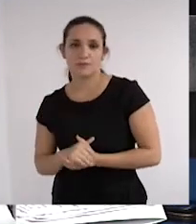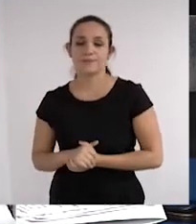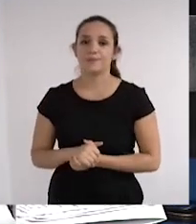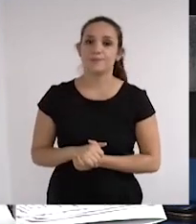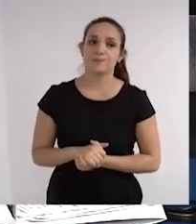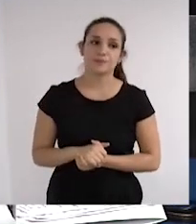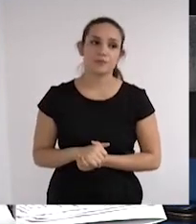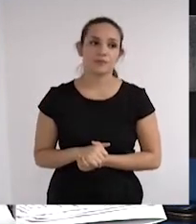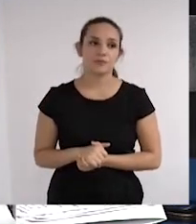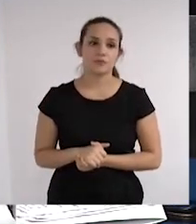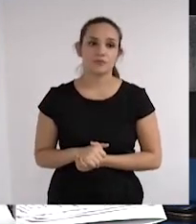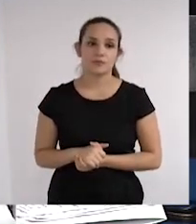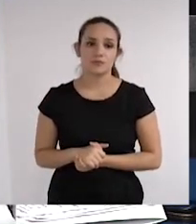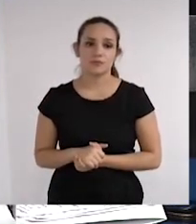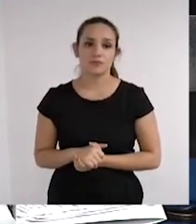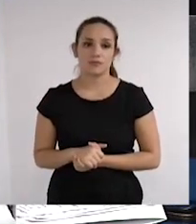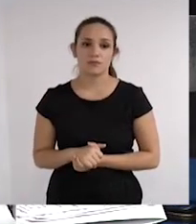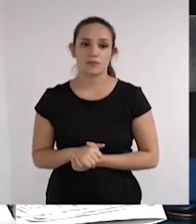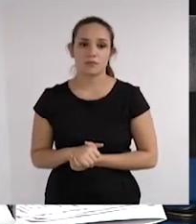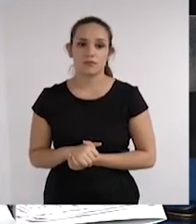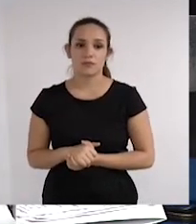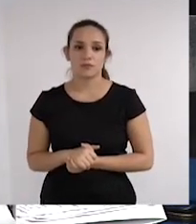E atuária,